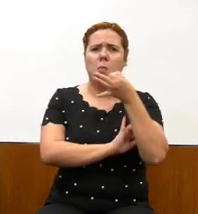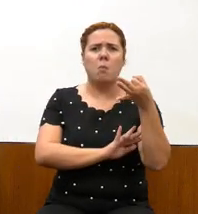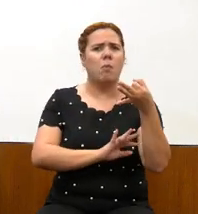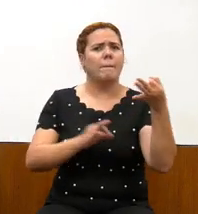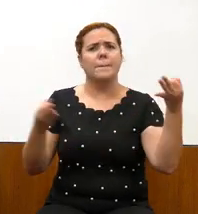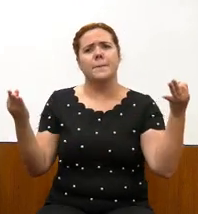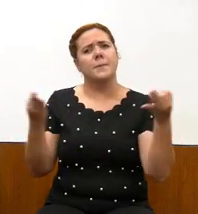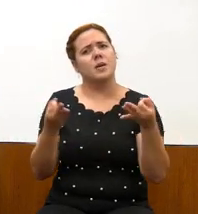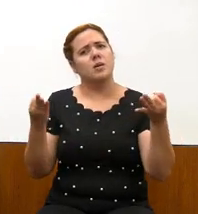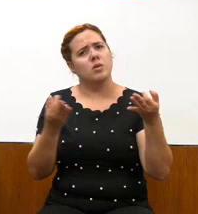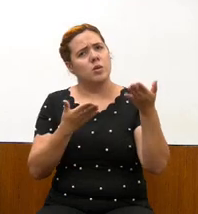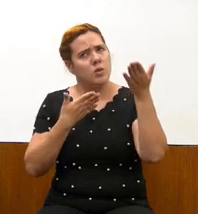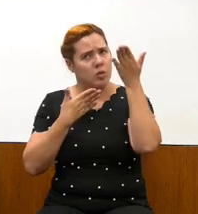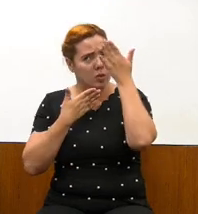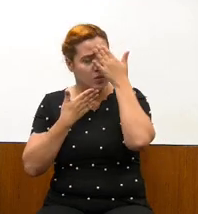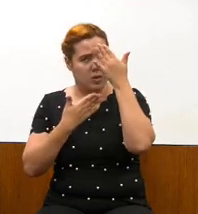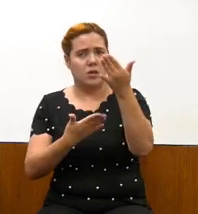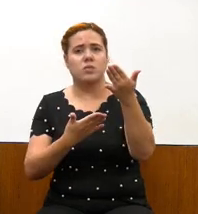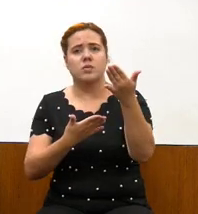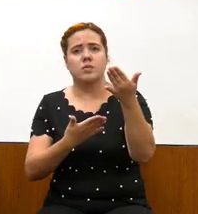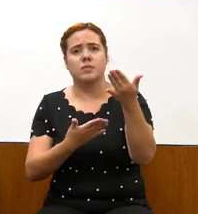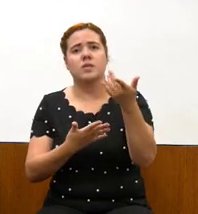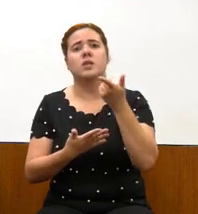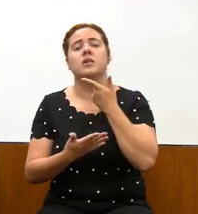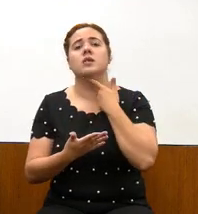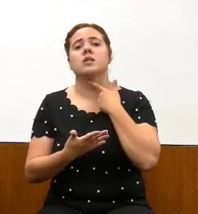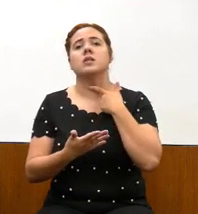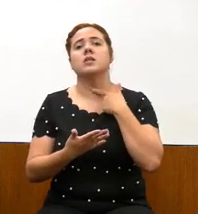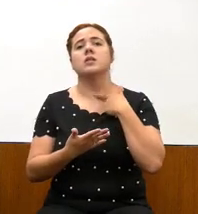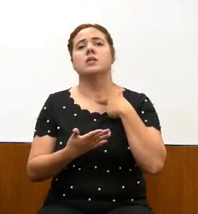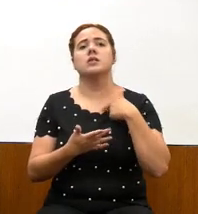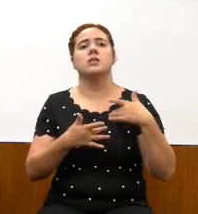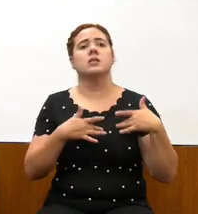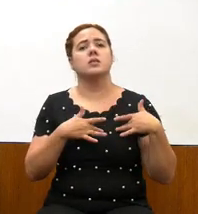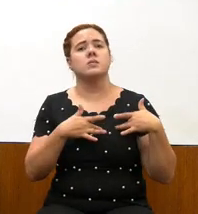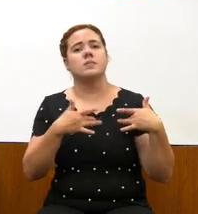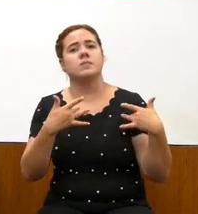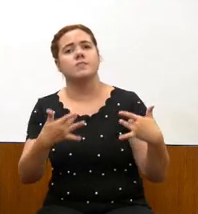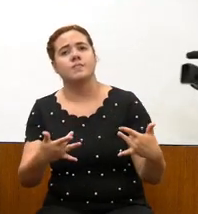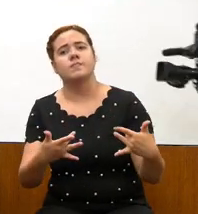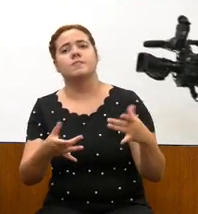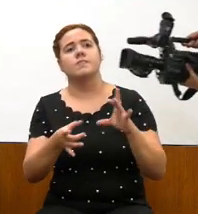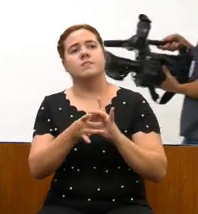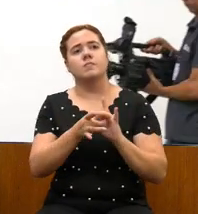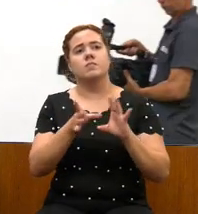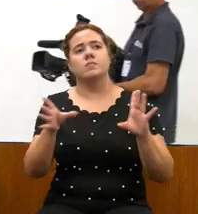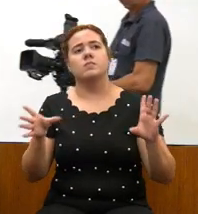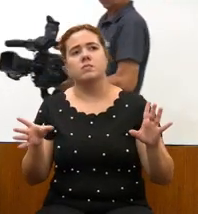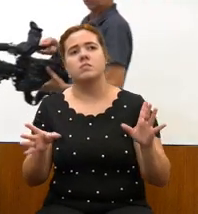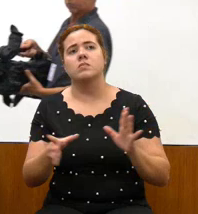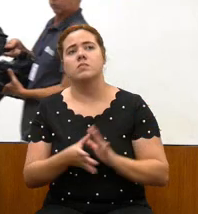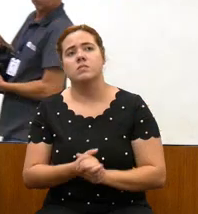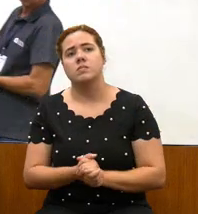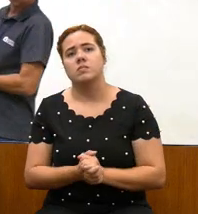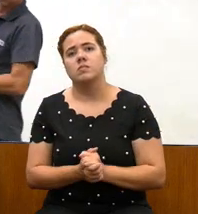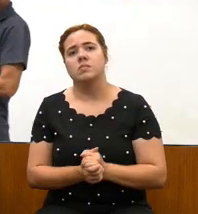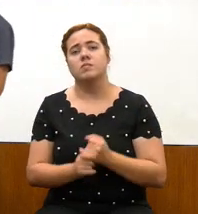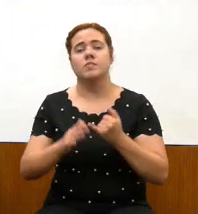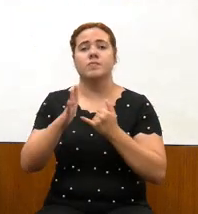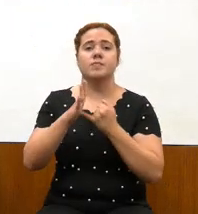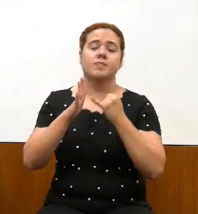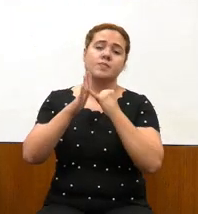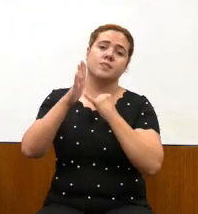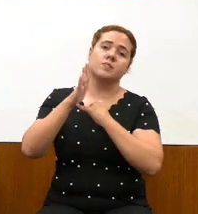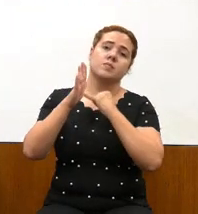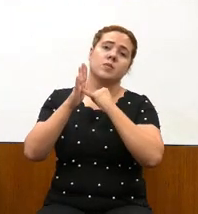satisfeito pela sua fala, agradeço e quero me colocar à disposição de vocês, do Instituto Mano